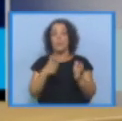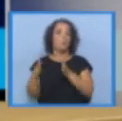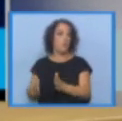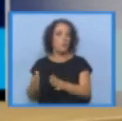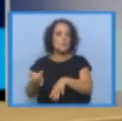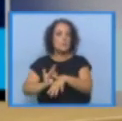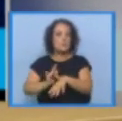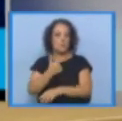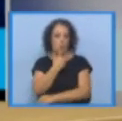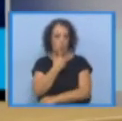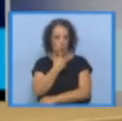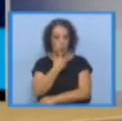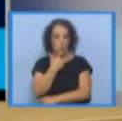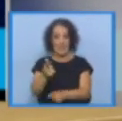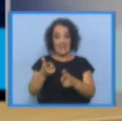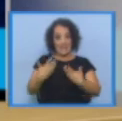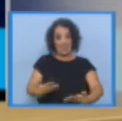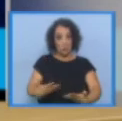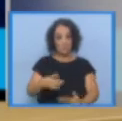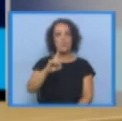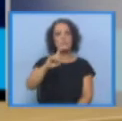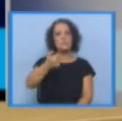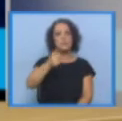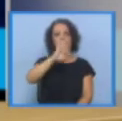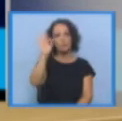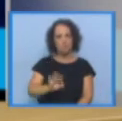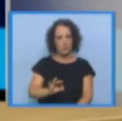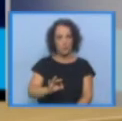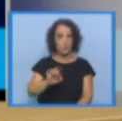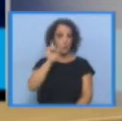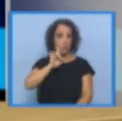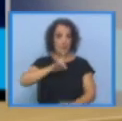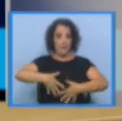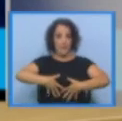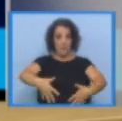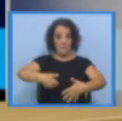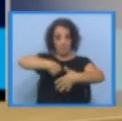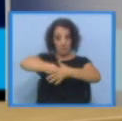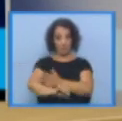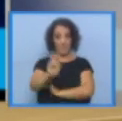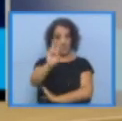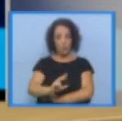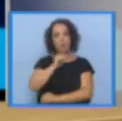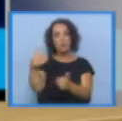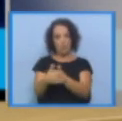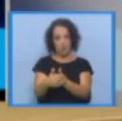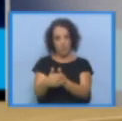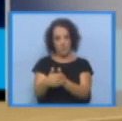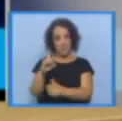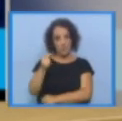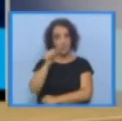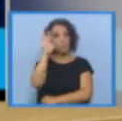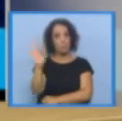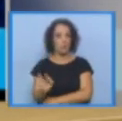e, portanto, o que nós temos neste momento é que 65% das mulheres grávidas que dão à luz na Venezuela morrem, e isto é um número